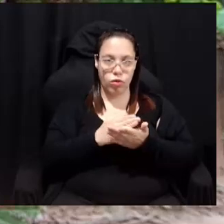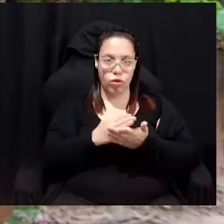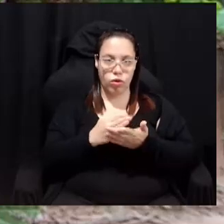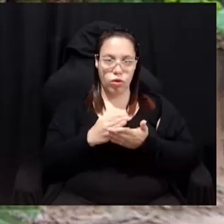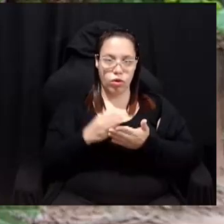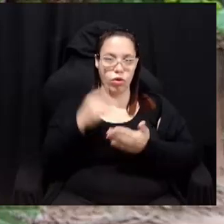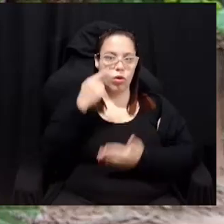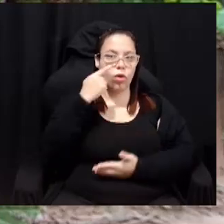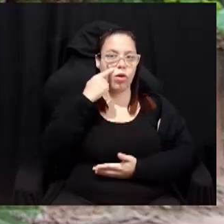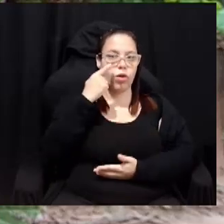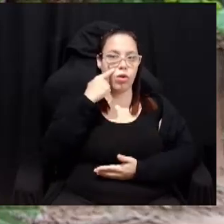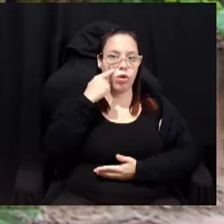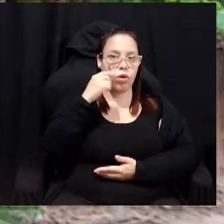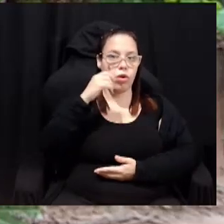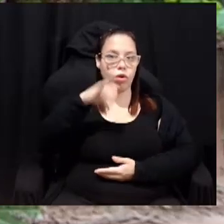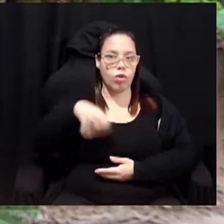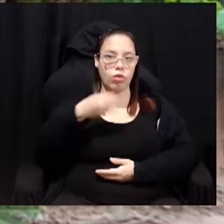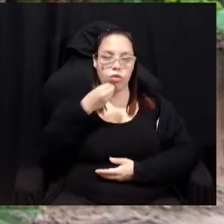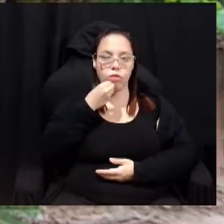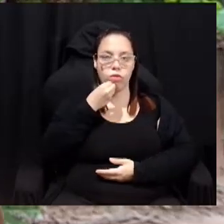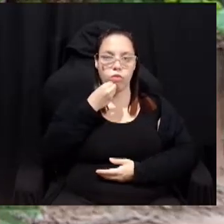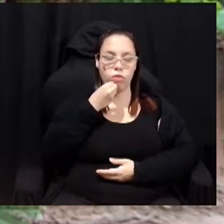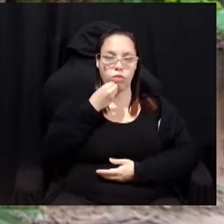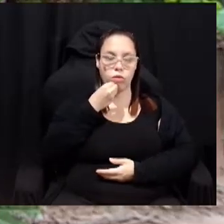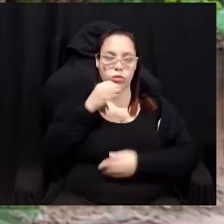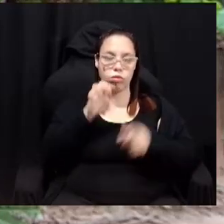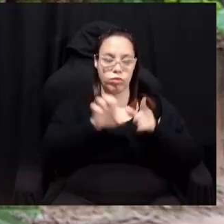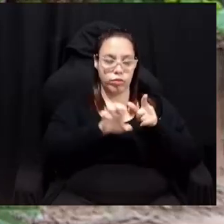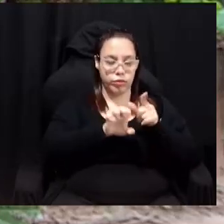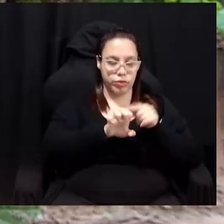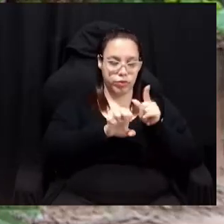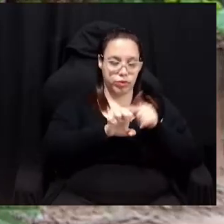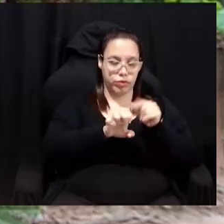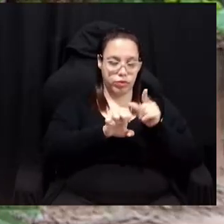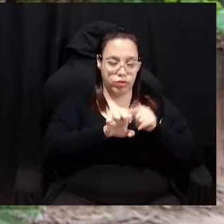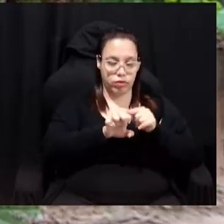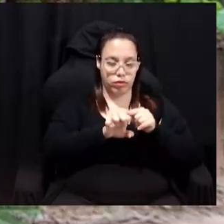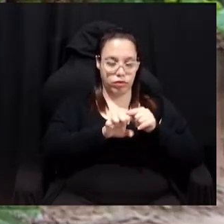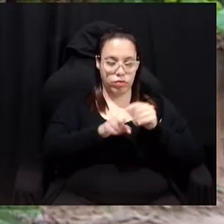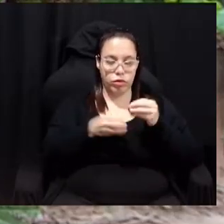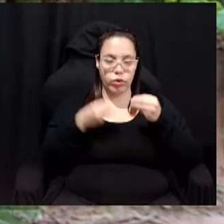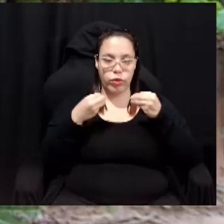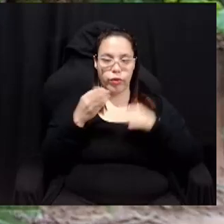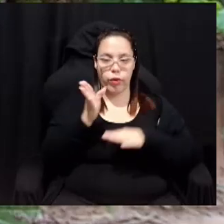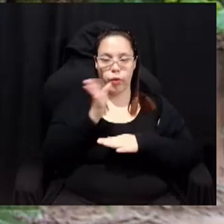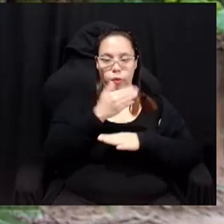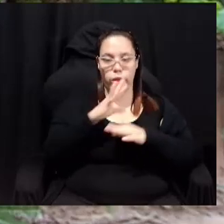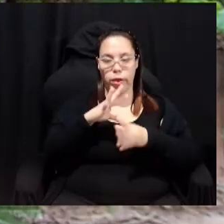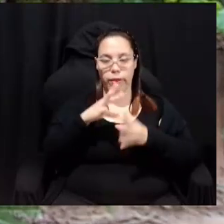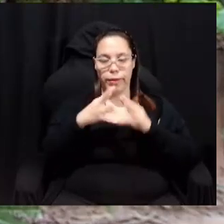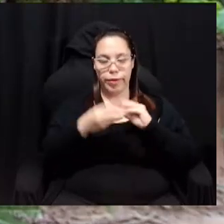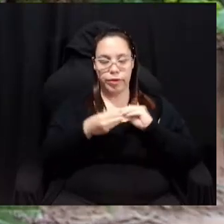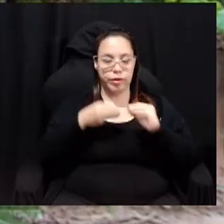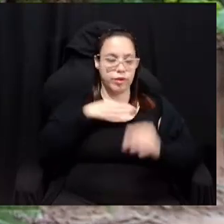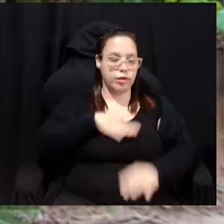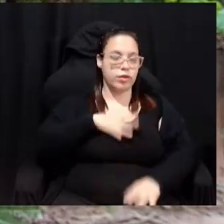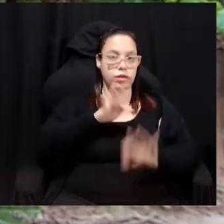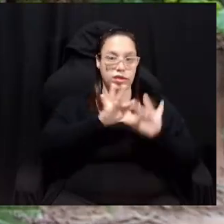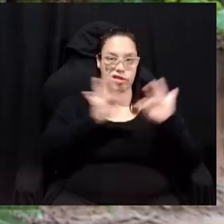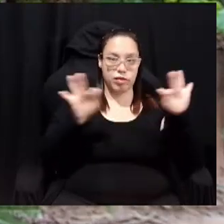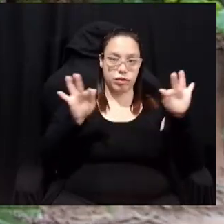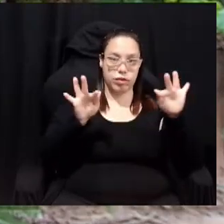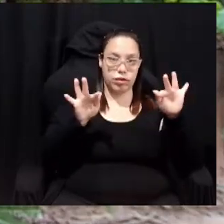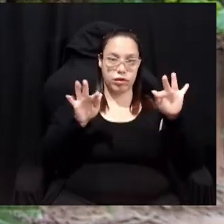a oportunidade como um grande negócio e também como uma grande bandeira de sustentabilidade. Eu gosto de uma frase de William Shakespeare que diz